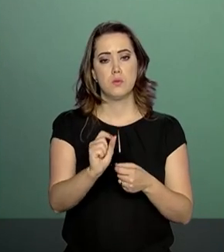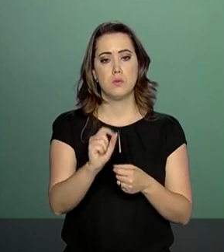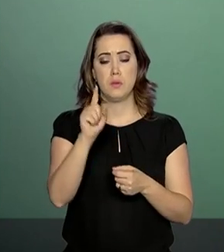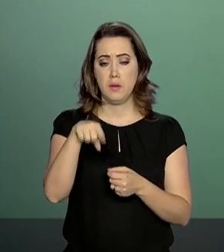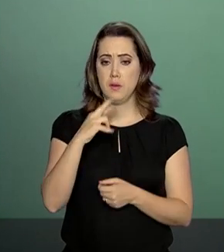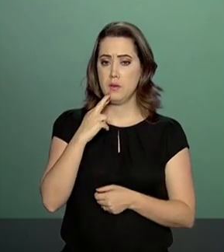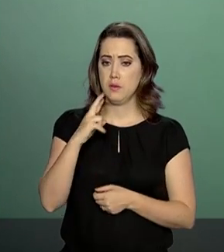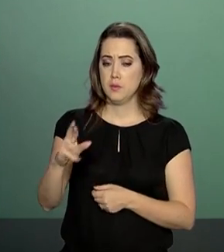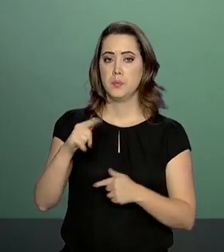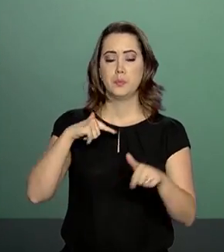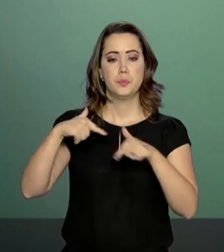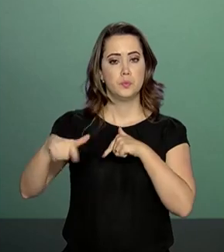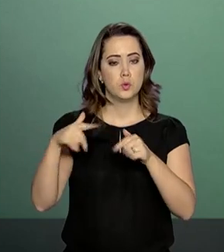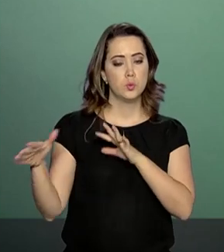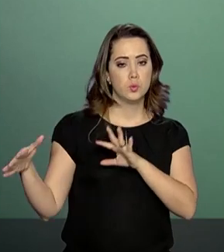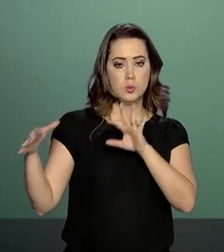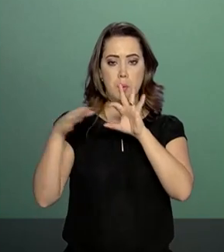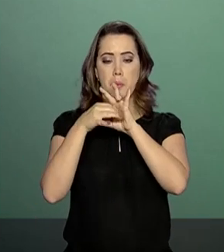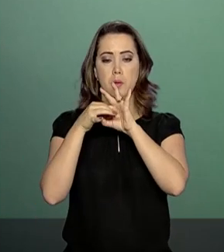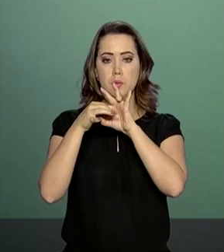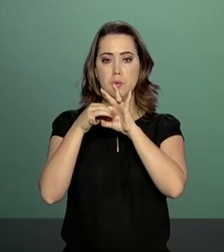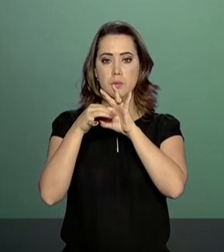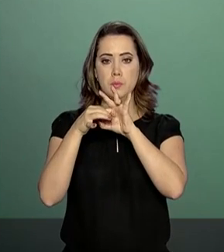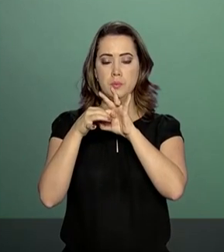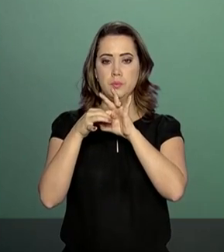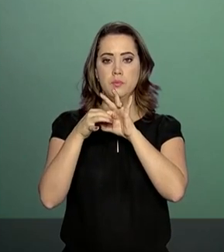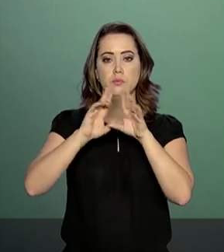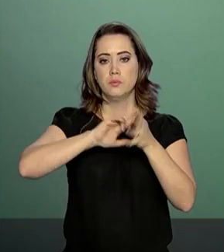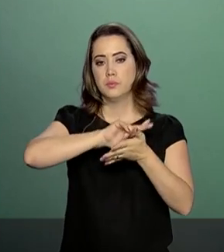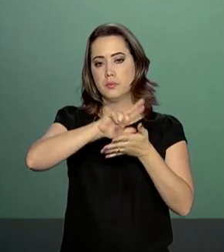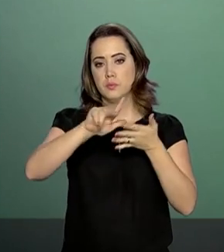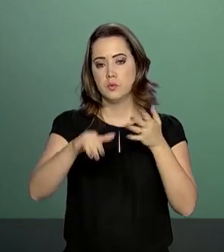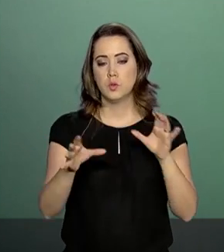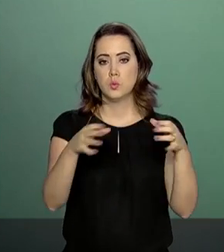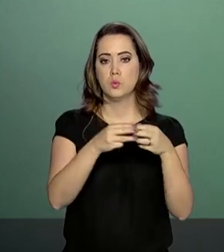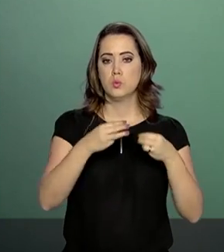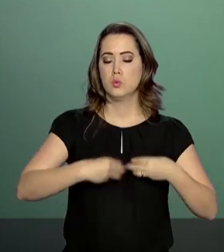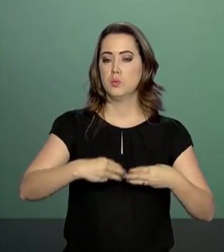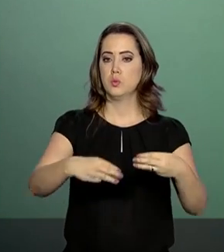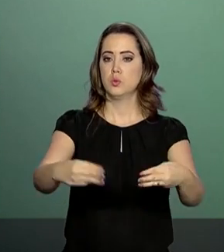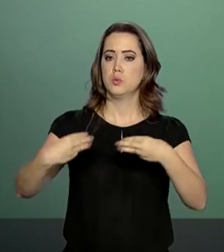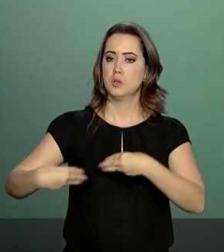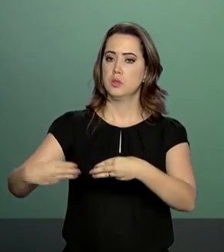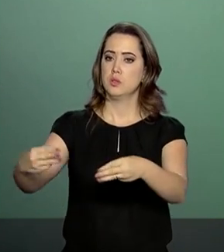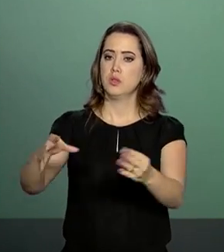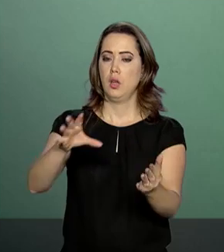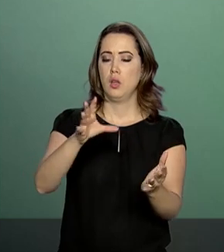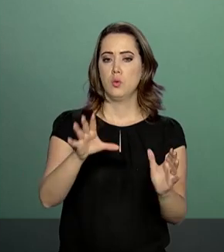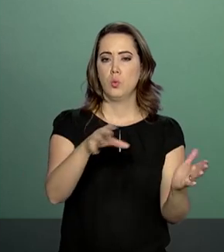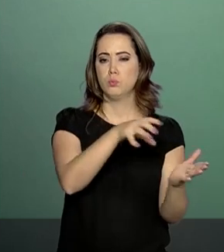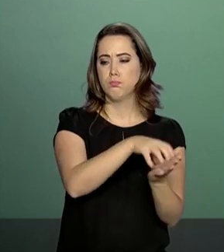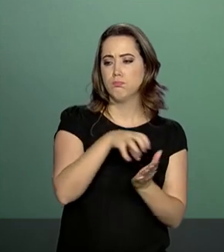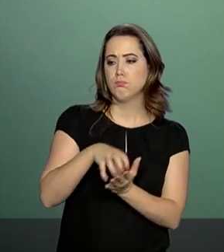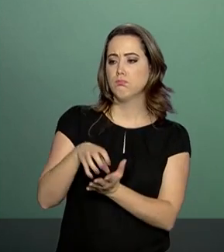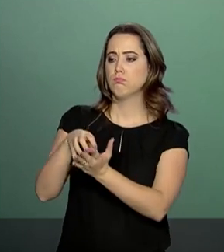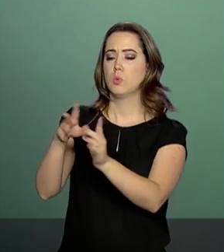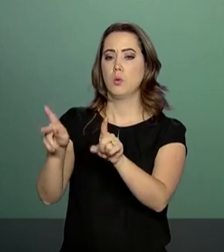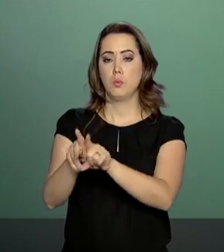o resultado de um trabalho conjunto de diversos Ministérios e suas agências em